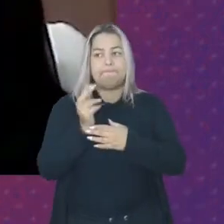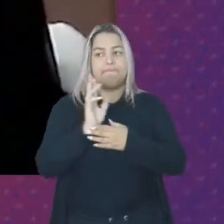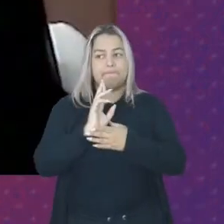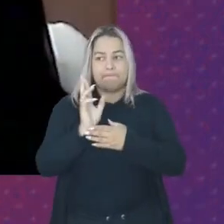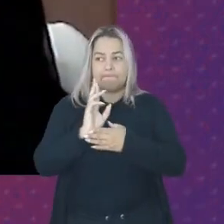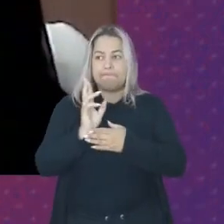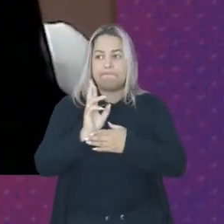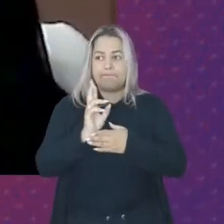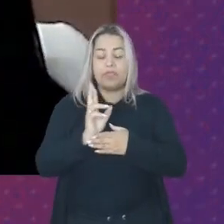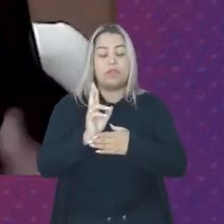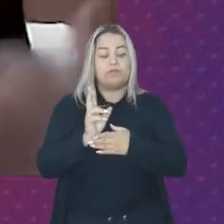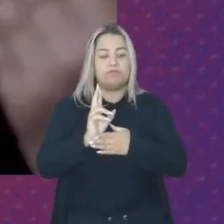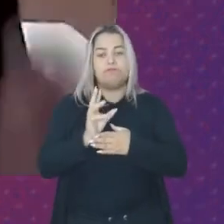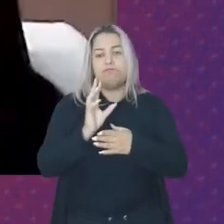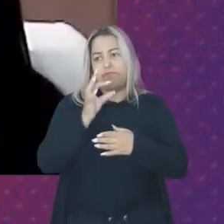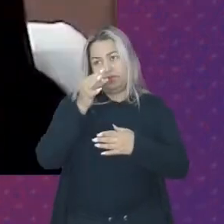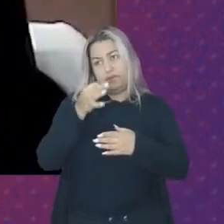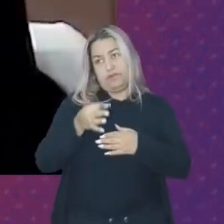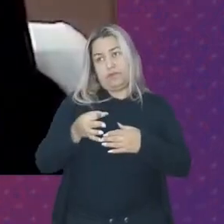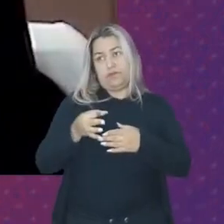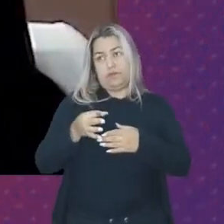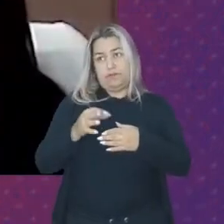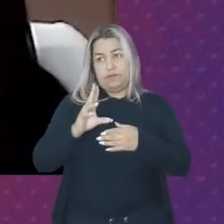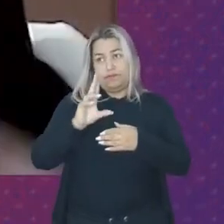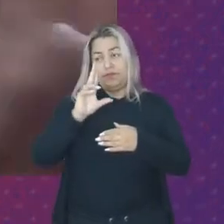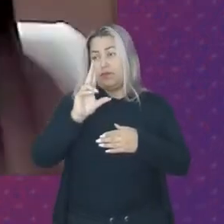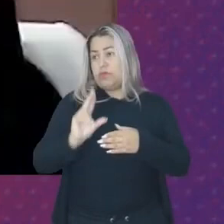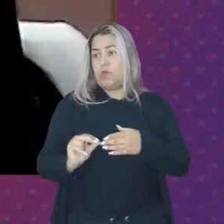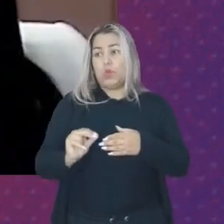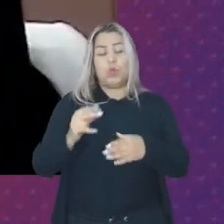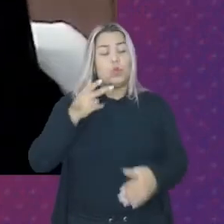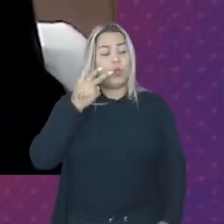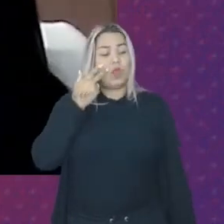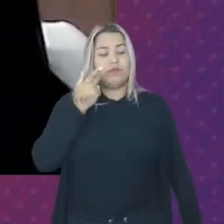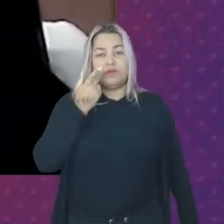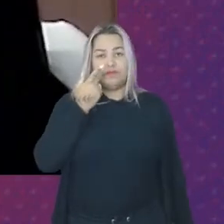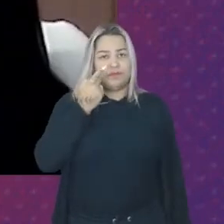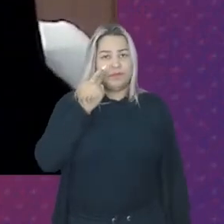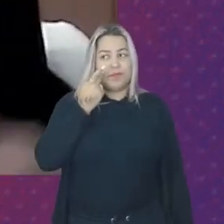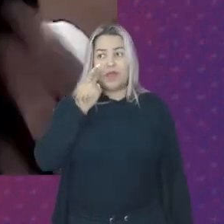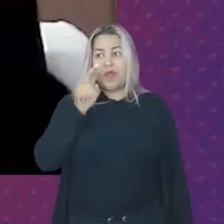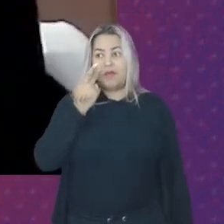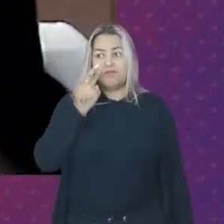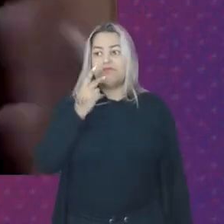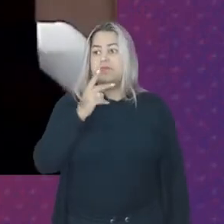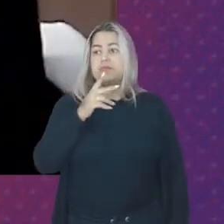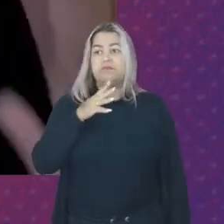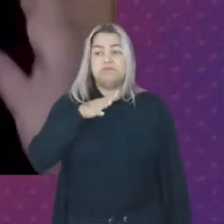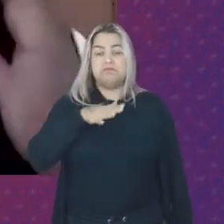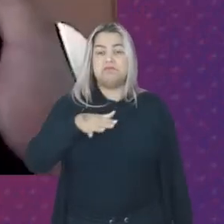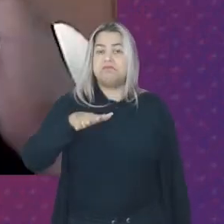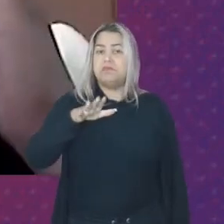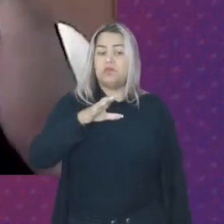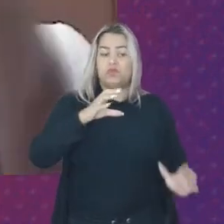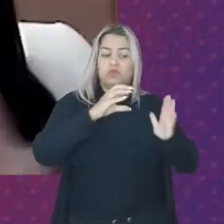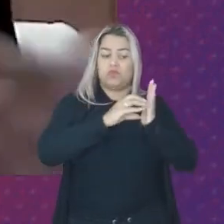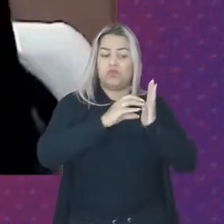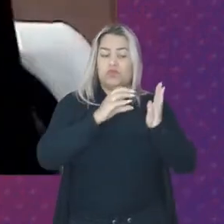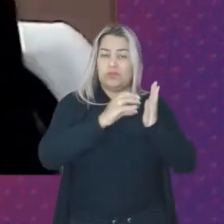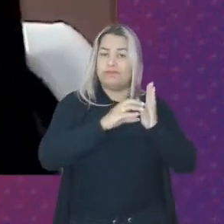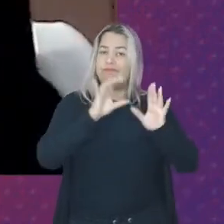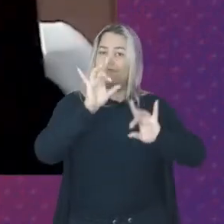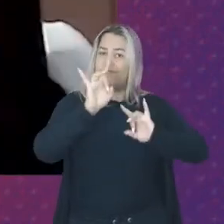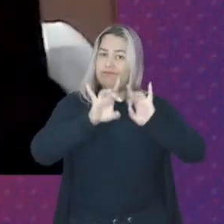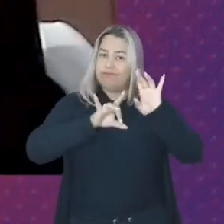uma verba compatível que não é o normal, né, da maioria das candidaturas,